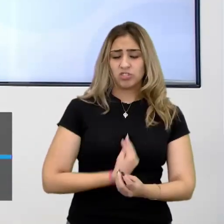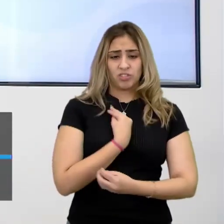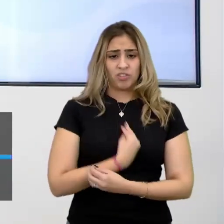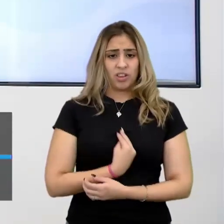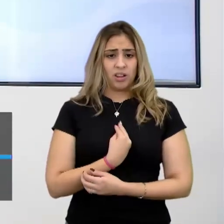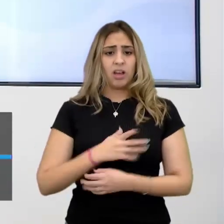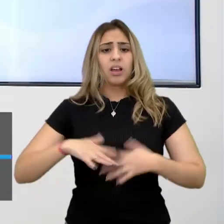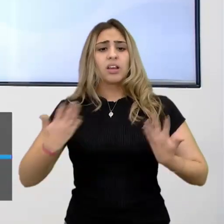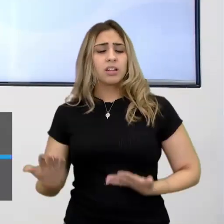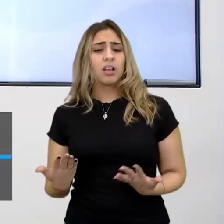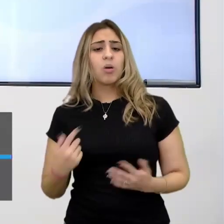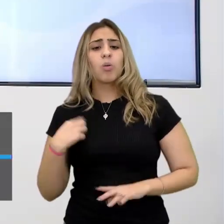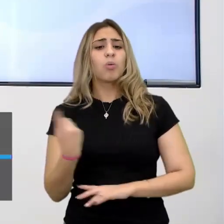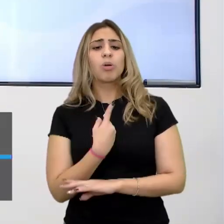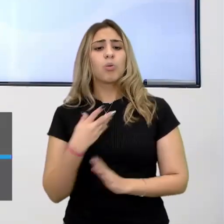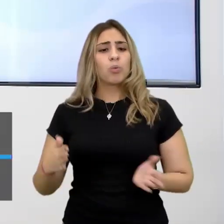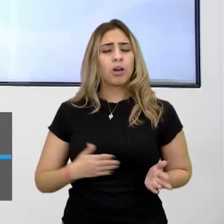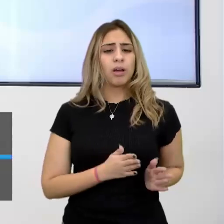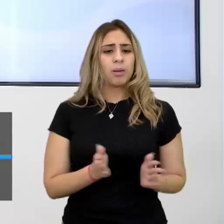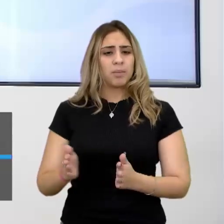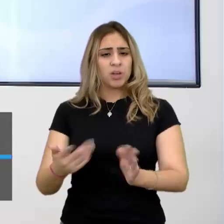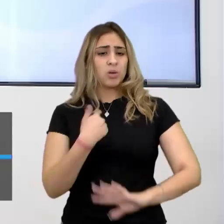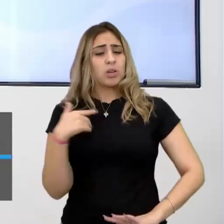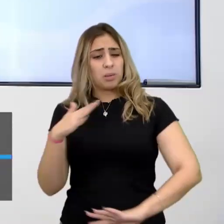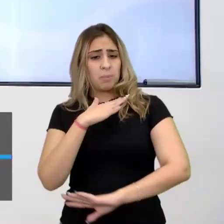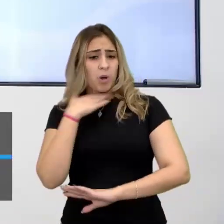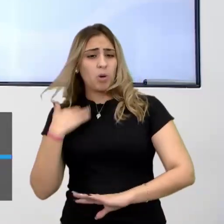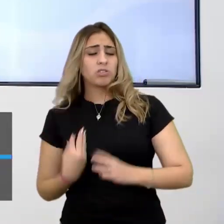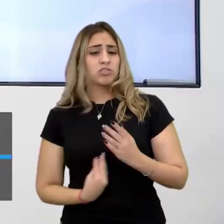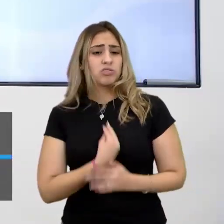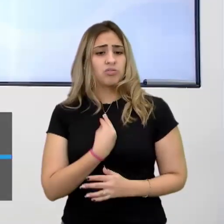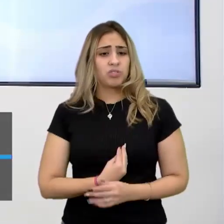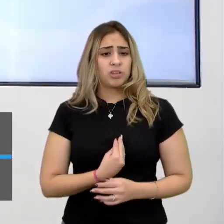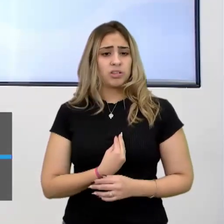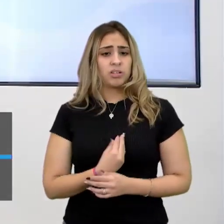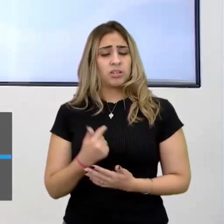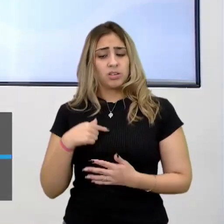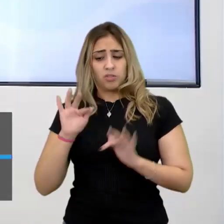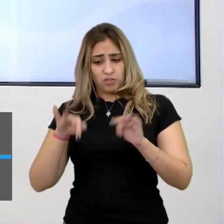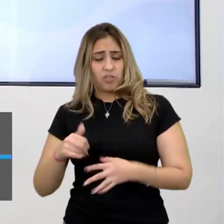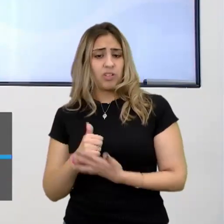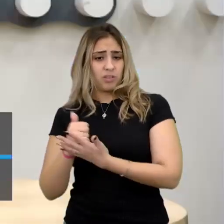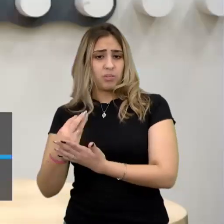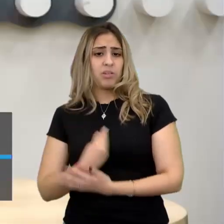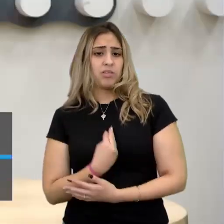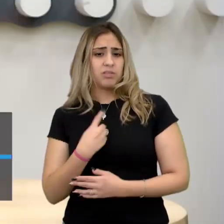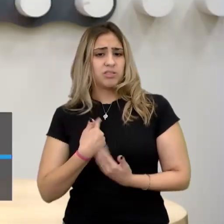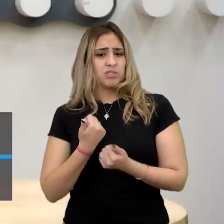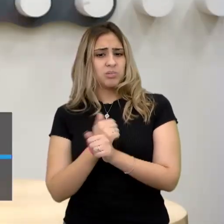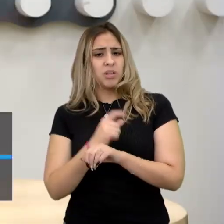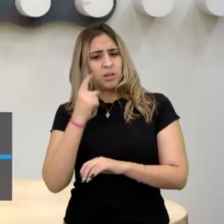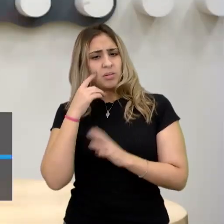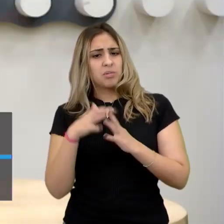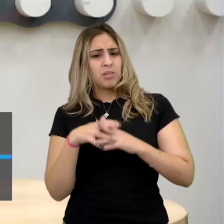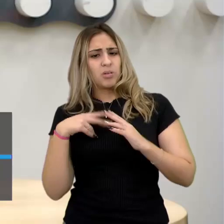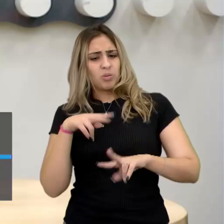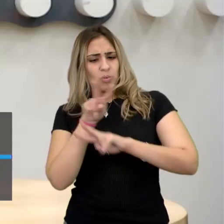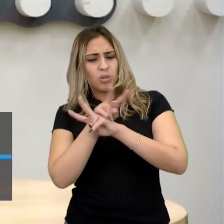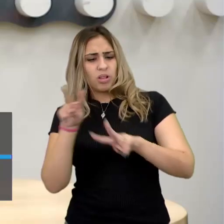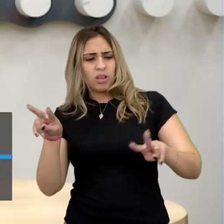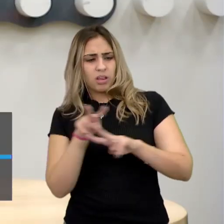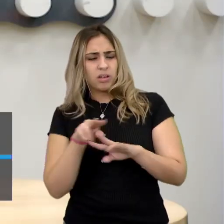vida. Ou seja, é um caminho morte que no final vai levar a uma vida. Será que a gente para pensar nisso quando a gente lê o